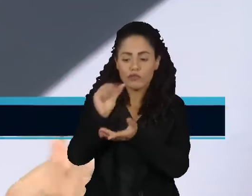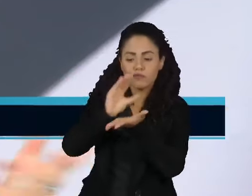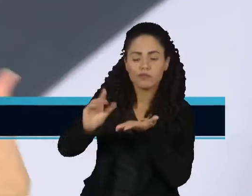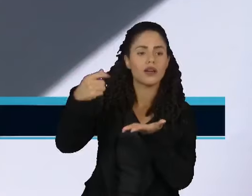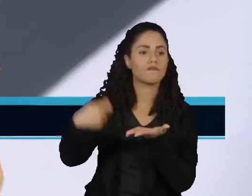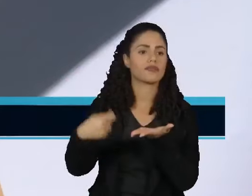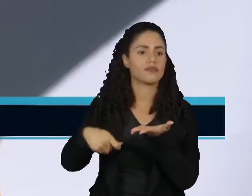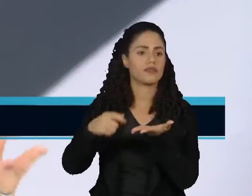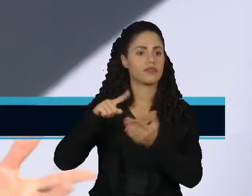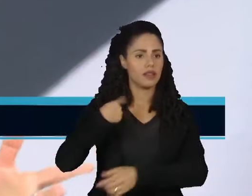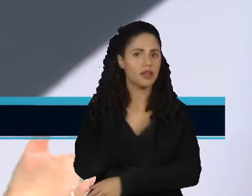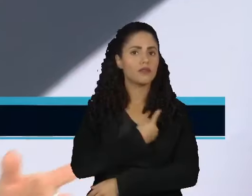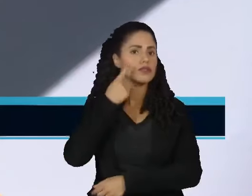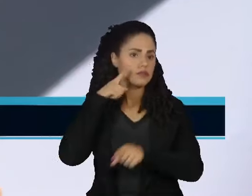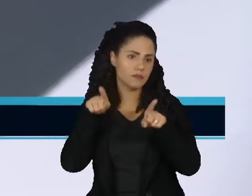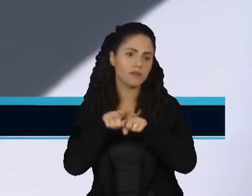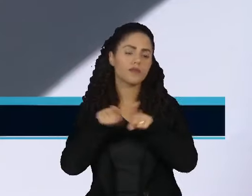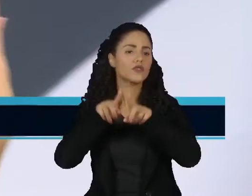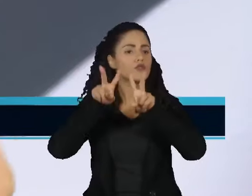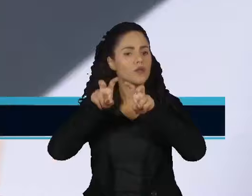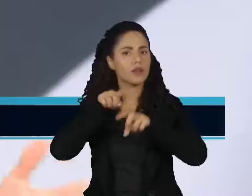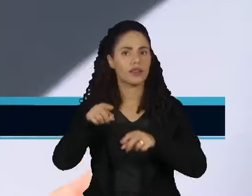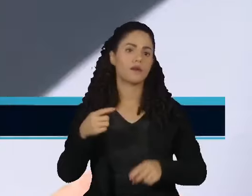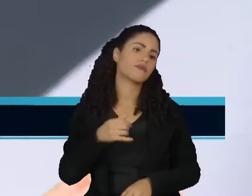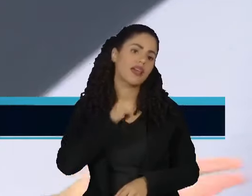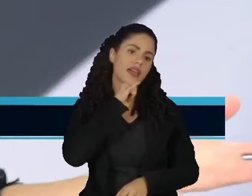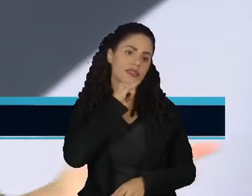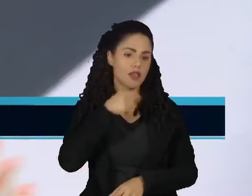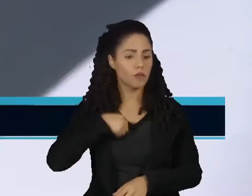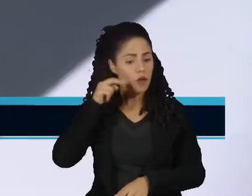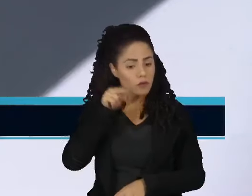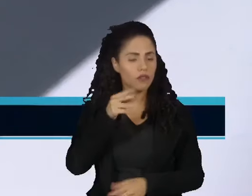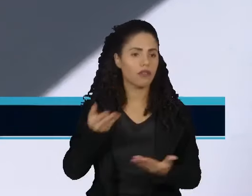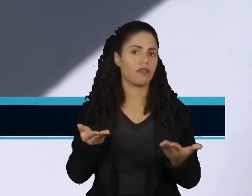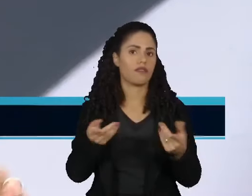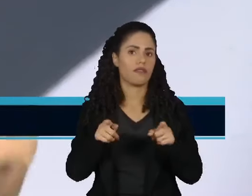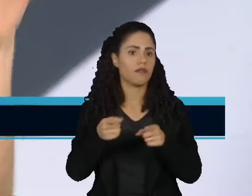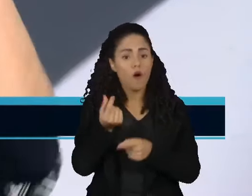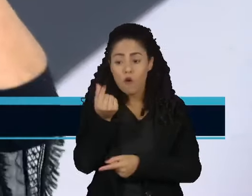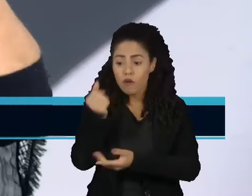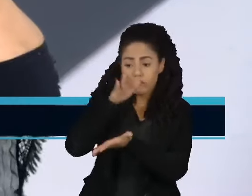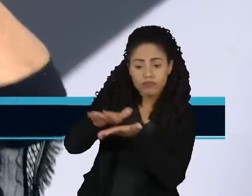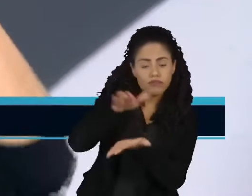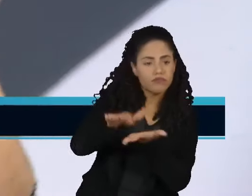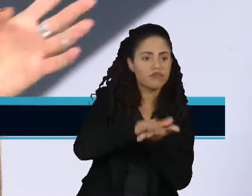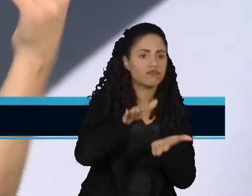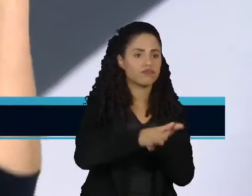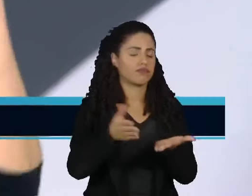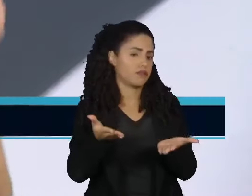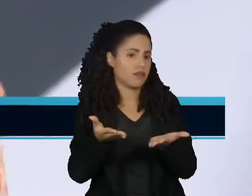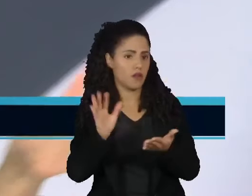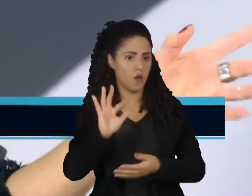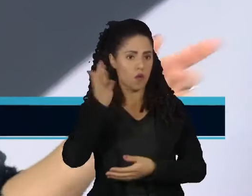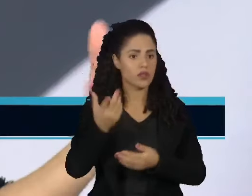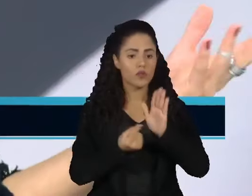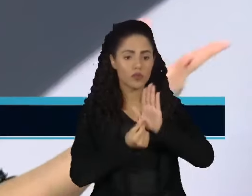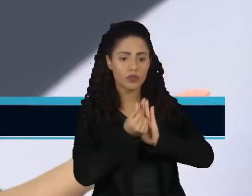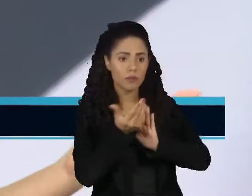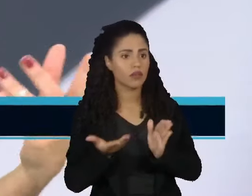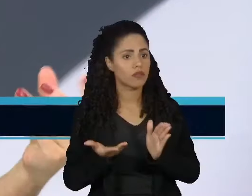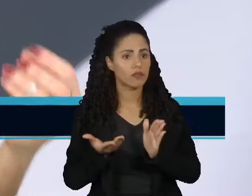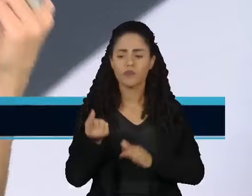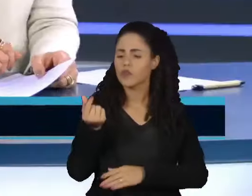a gente também está aqui falando das emendas. Eu, por exemplo, nem tinha checado qual que tinha sido o gasto de emendas, eu trabalho com emendas, né, com orçamento. Quanto